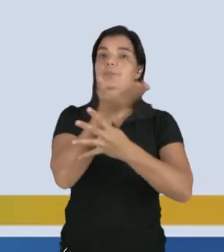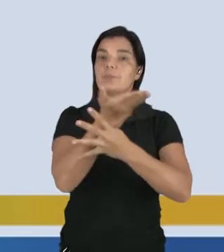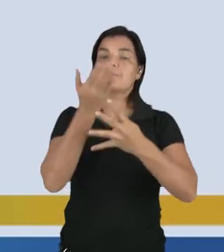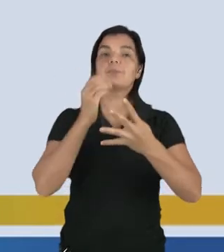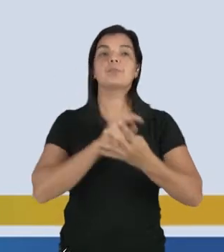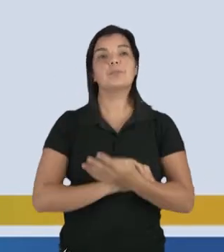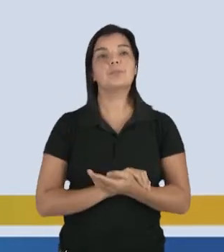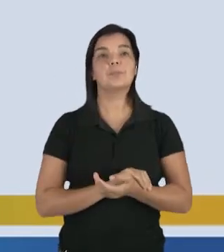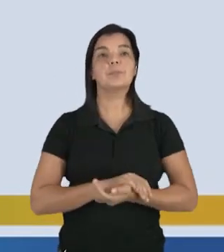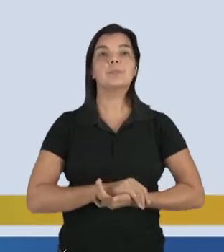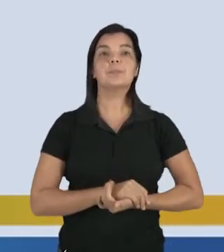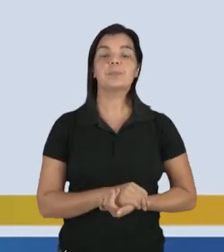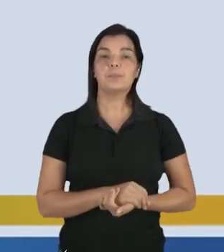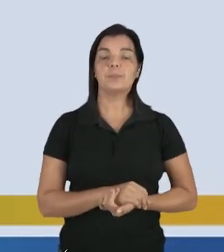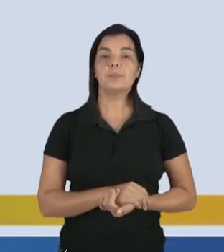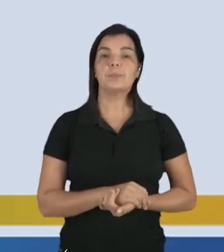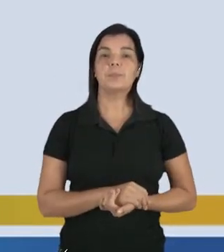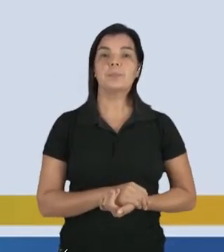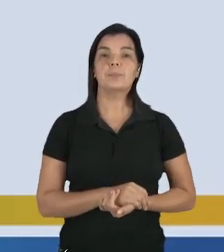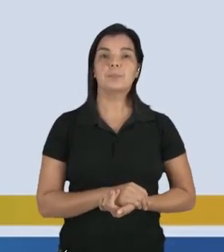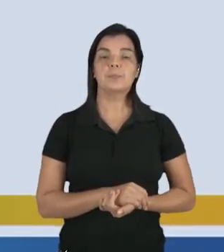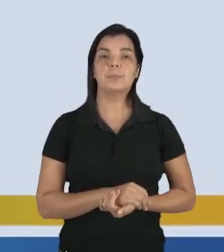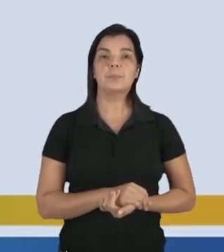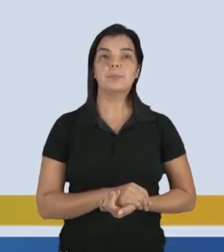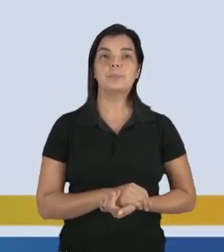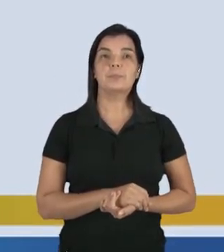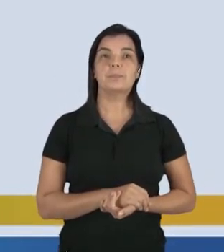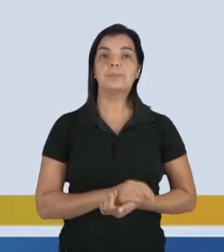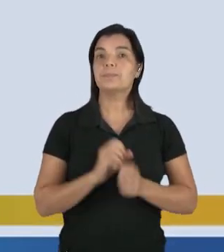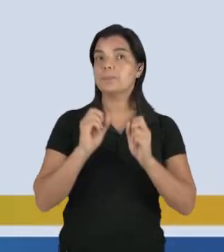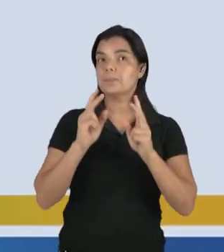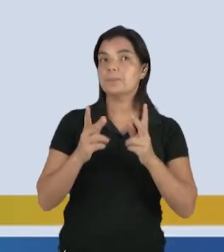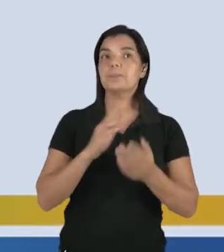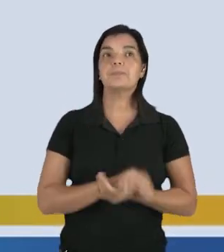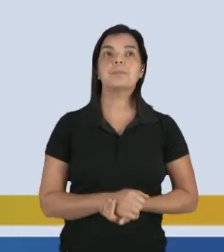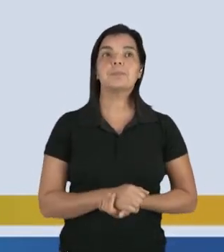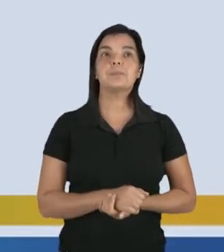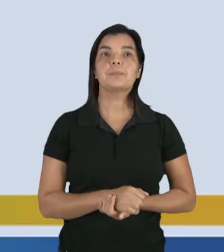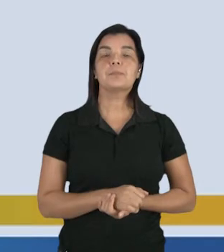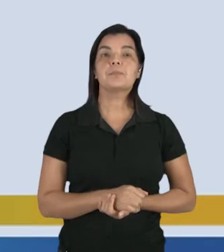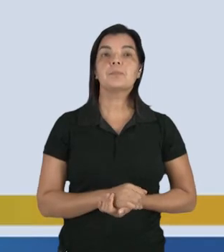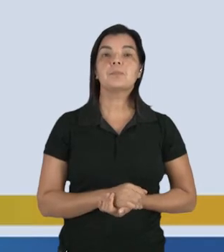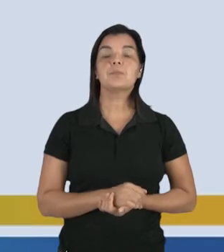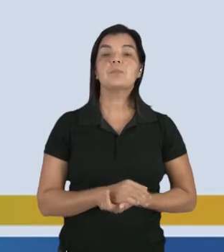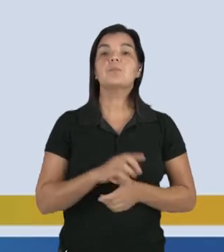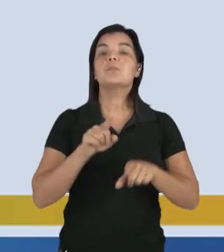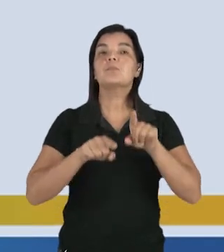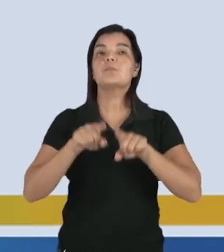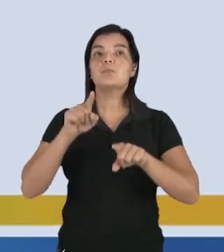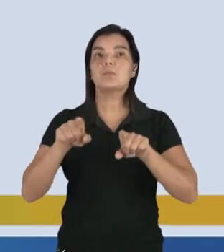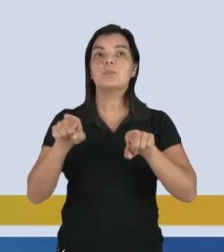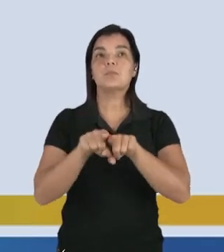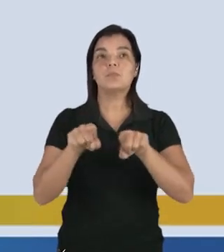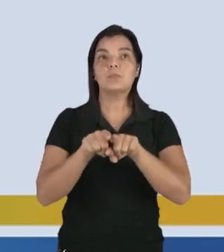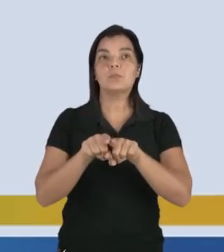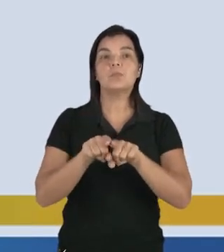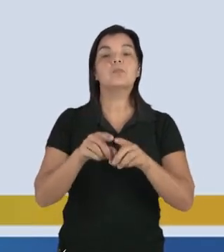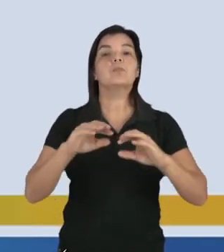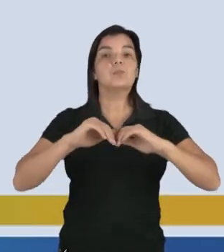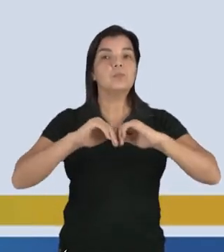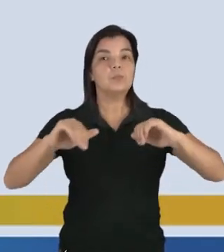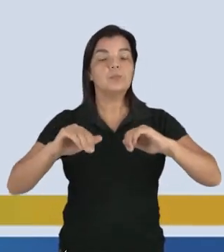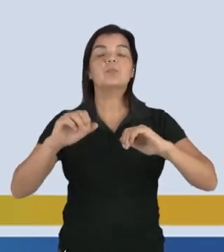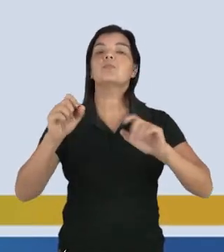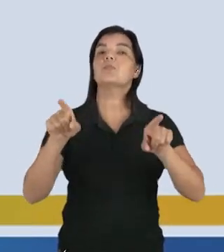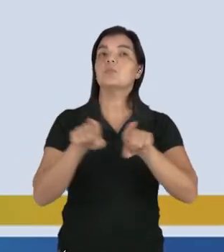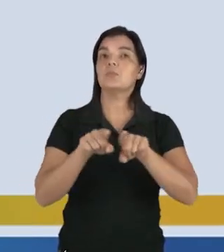e tetrabases, se tiver 4 hidroxilas, ok? Quanto ao grau de dissociação, que